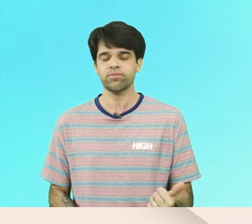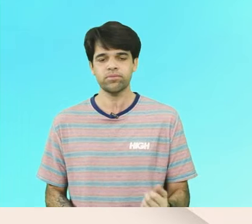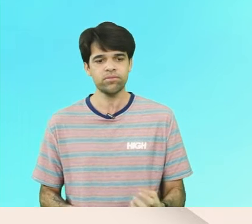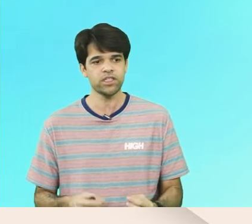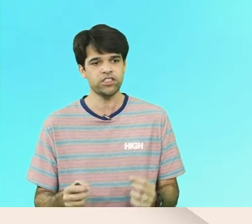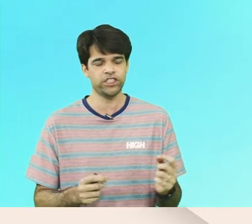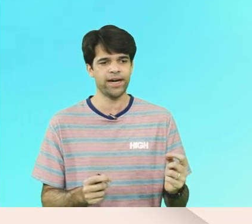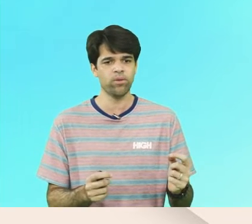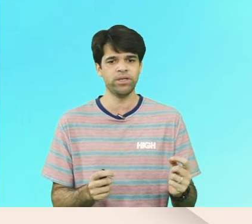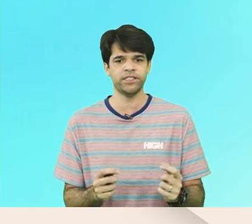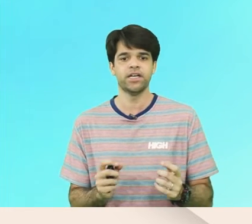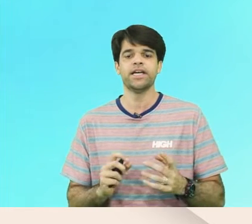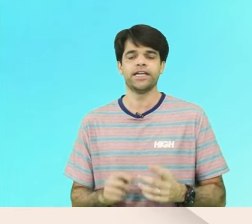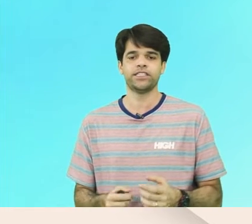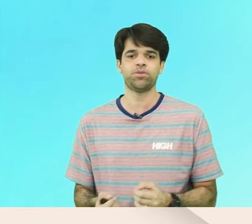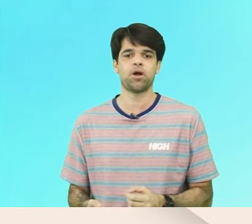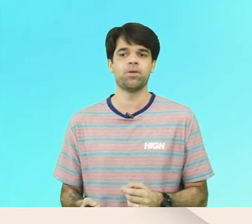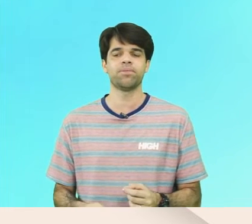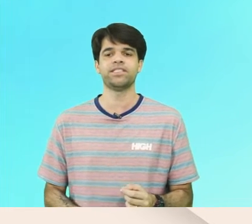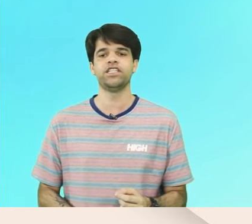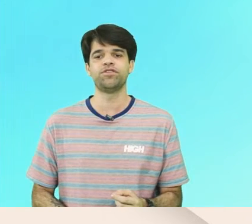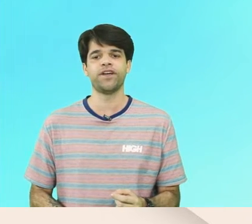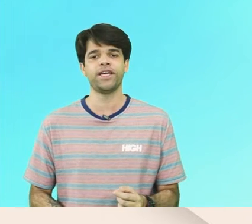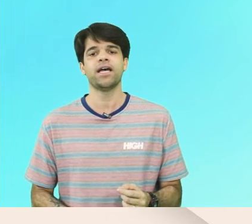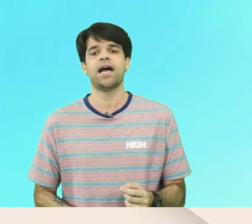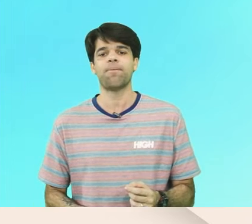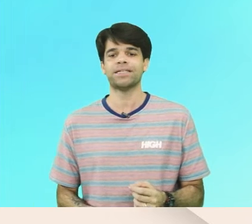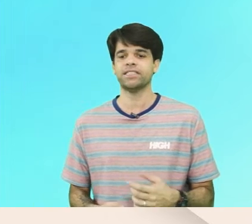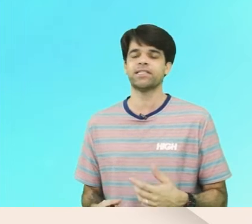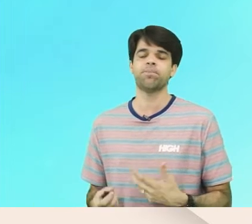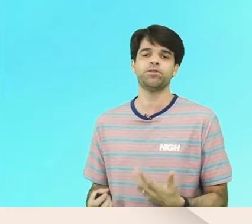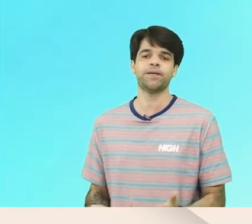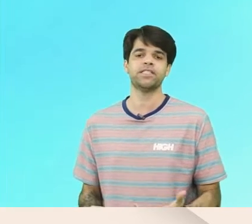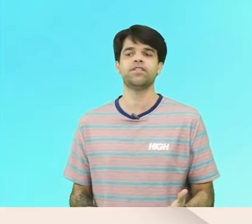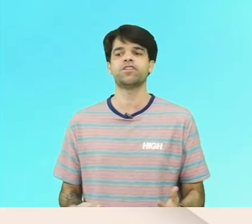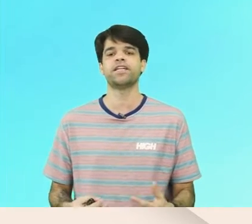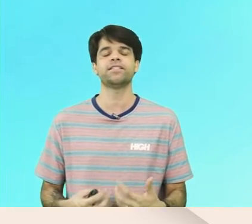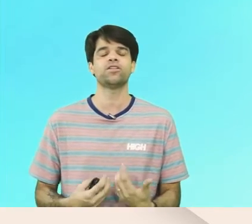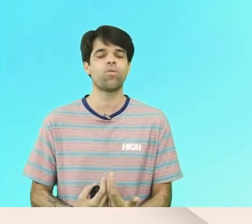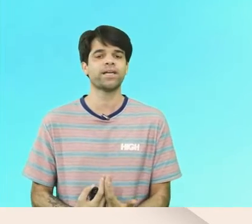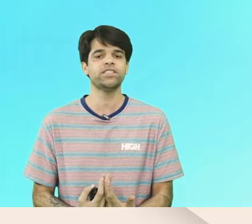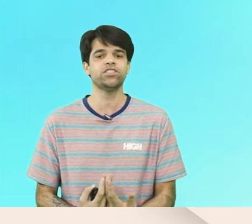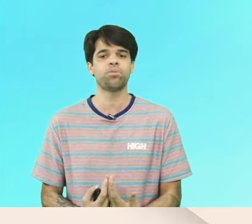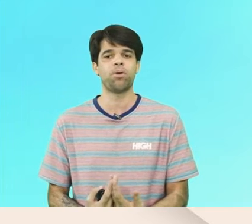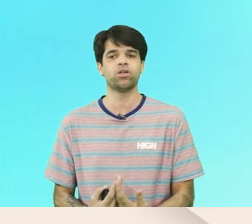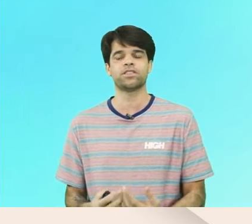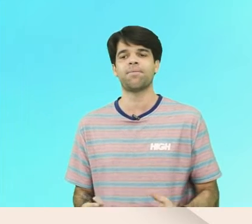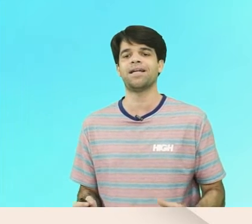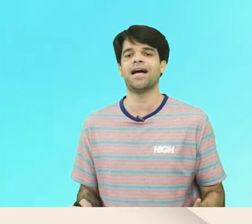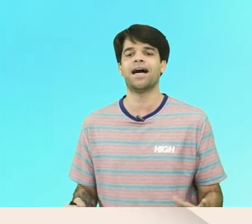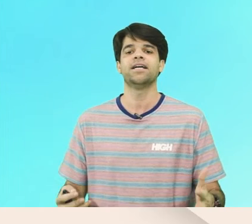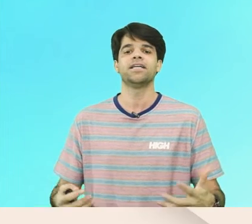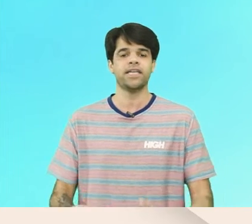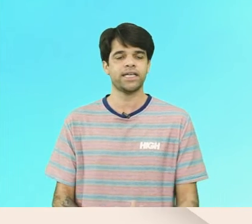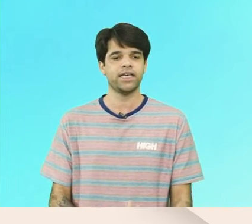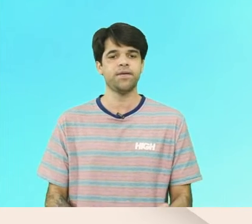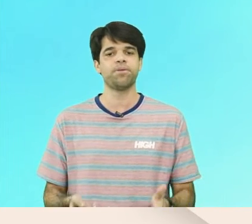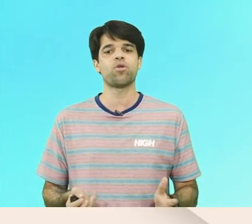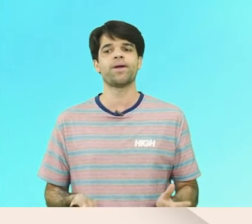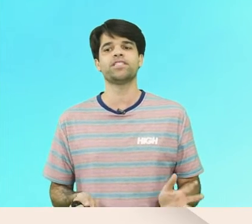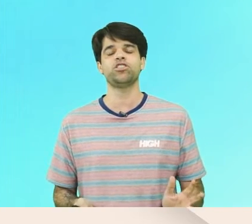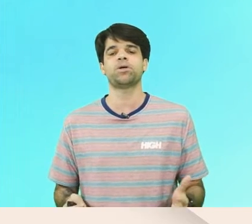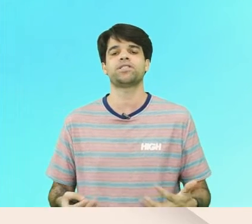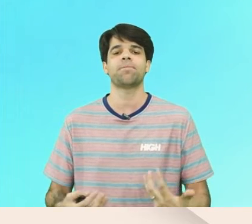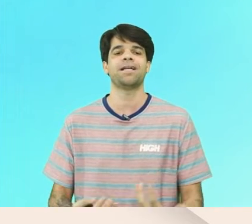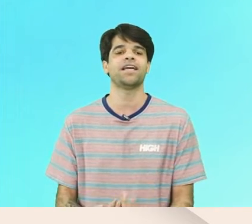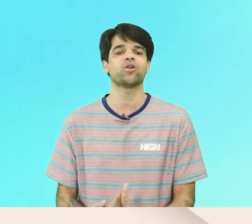centro. Geralmente, esses problemas eles vêm a partir dessa perspectiva, né? De como é que a gente pode trabalhar em